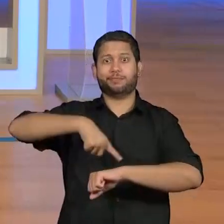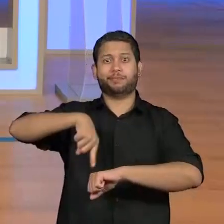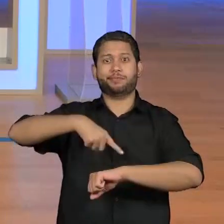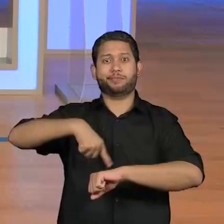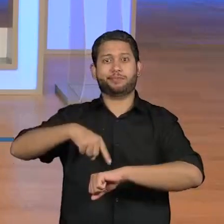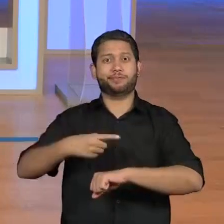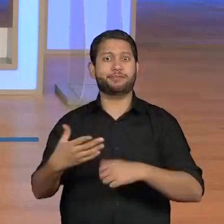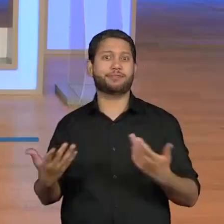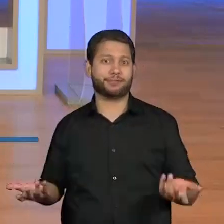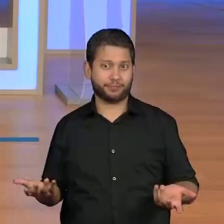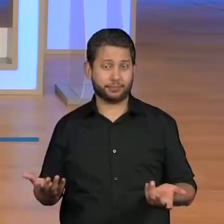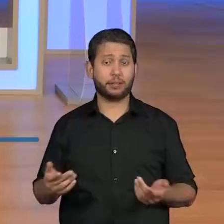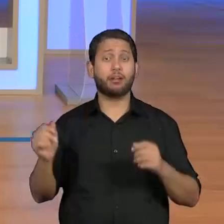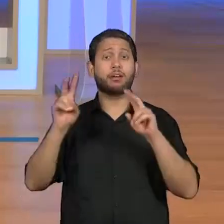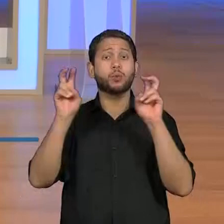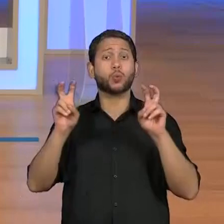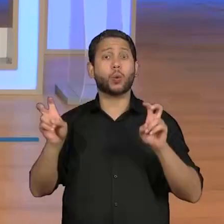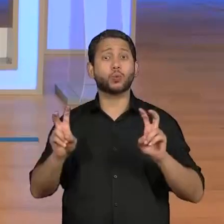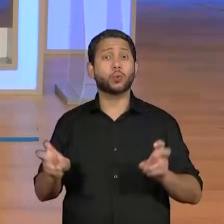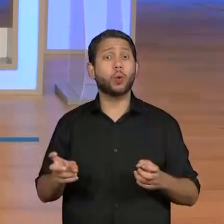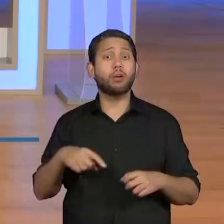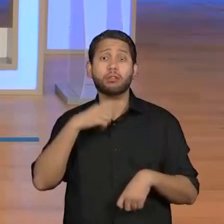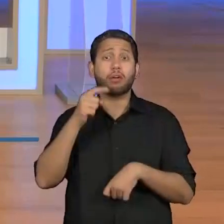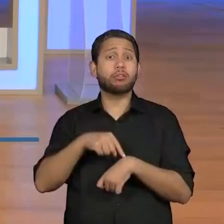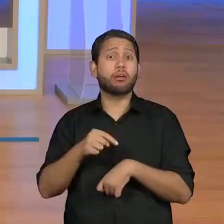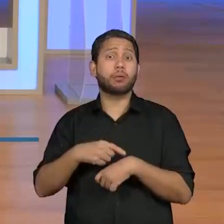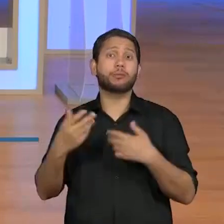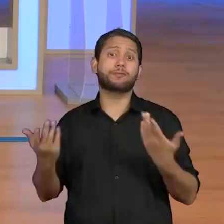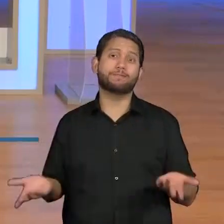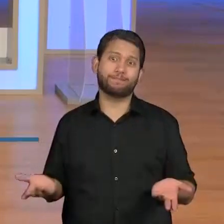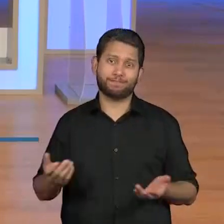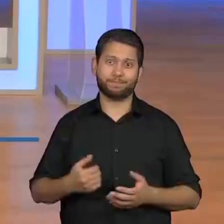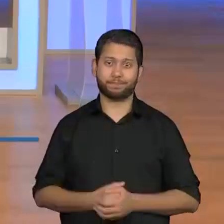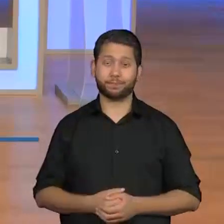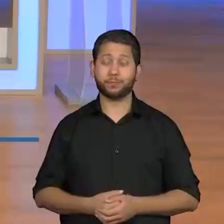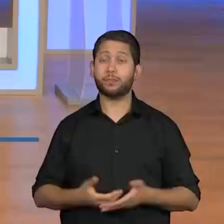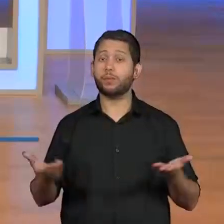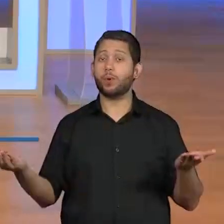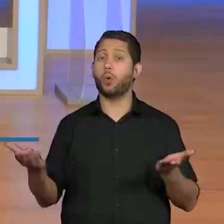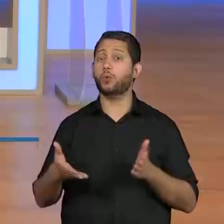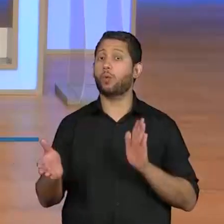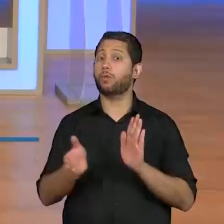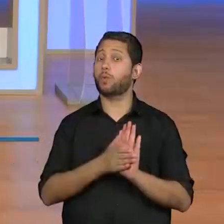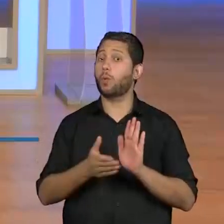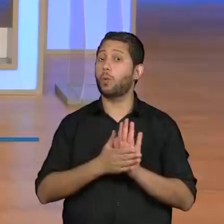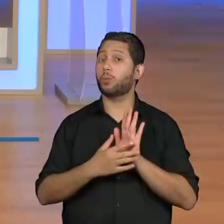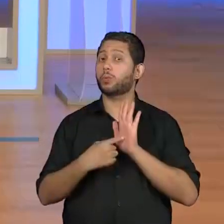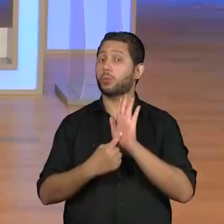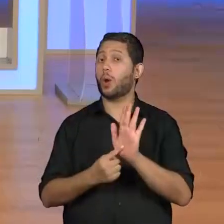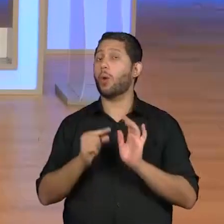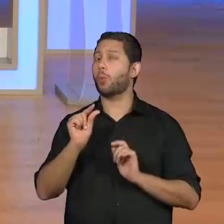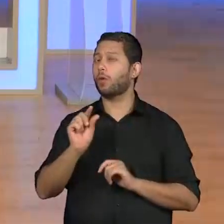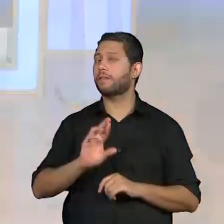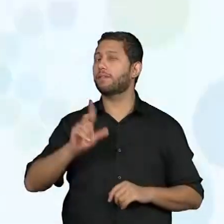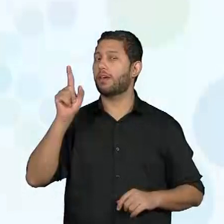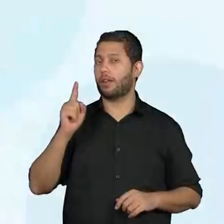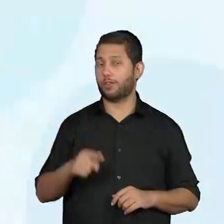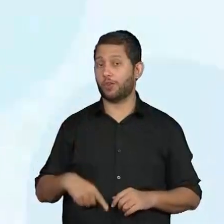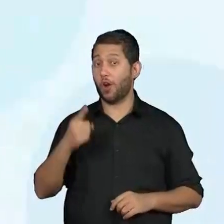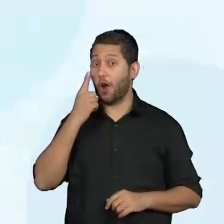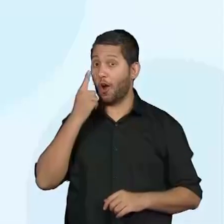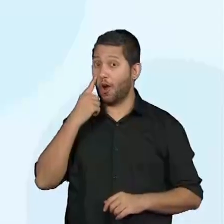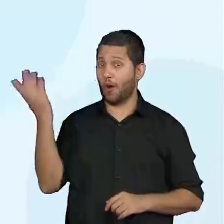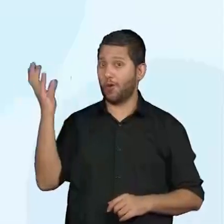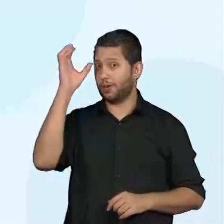resolver os assuntos, por exemplo, né? Mas os problemas que eu vou trazer aqui hoje são um pouquinho diferentes. E olha só o que a gente vai